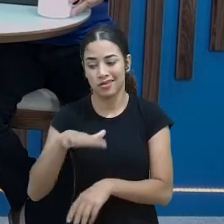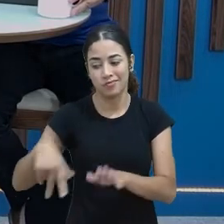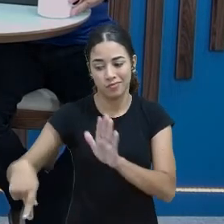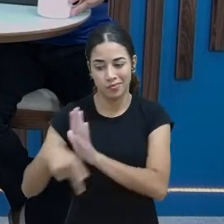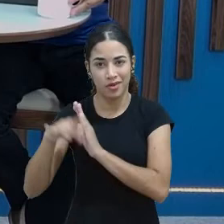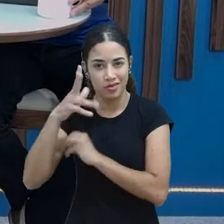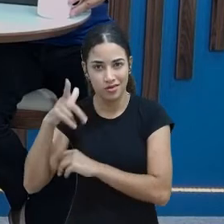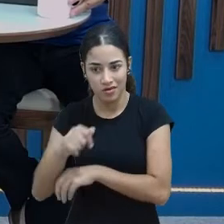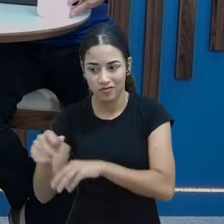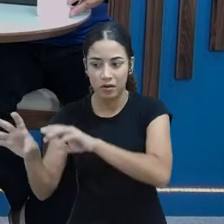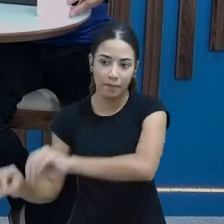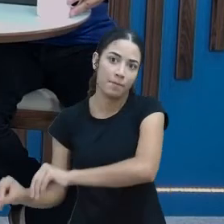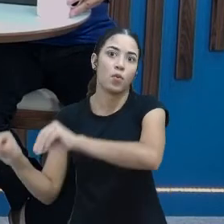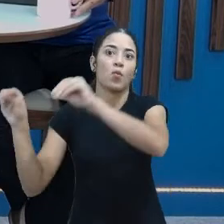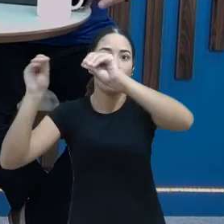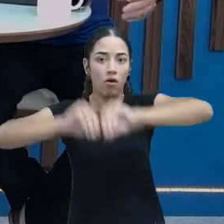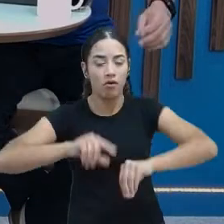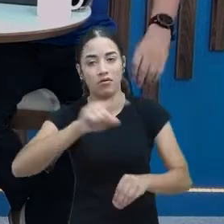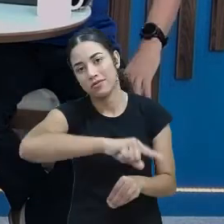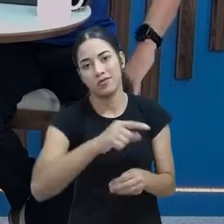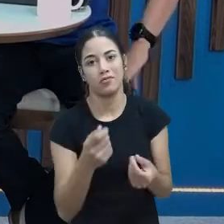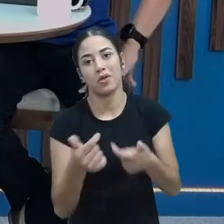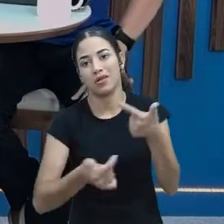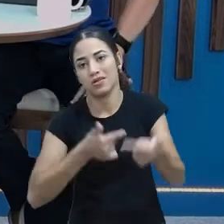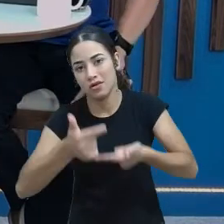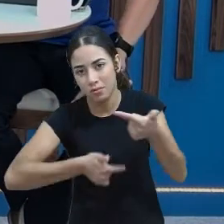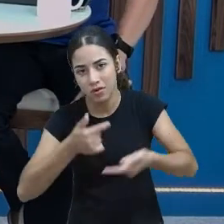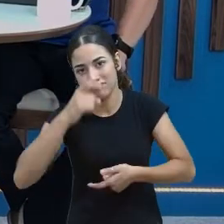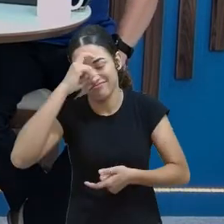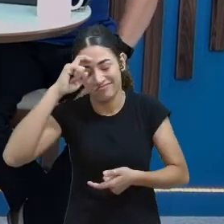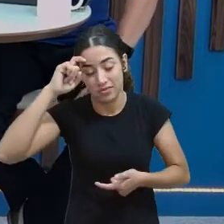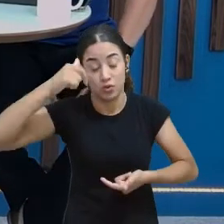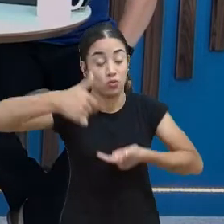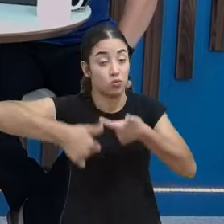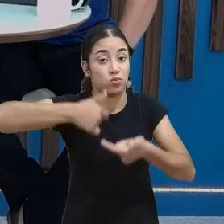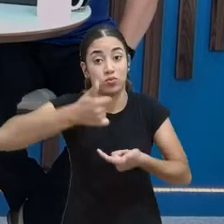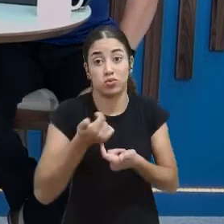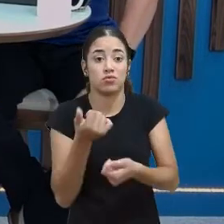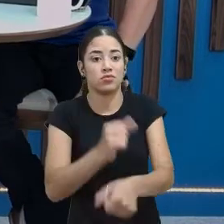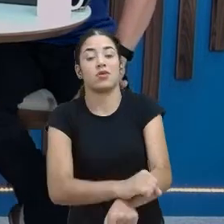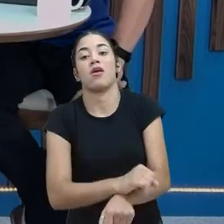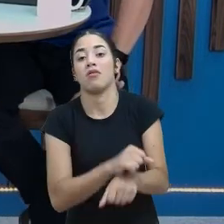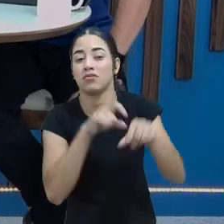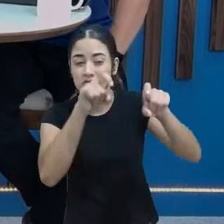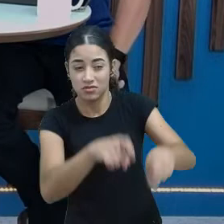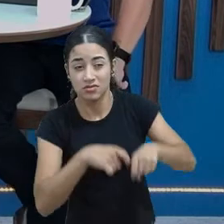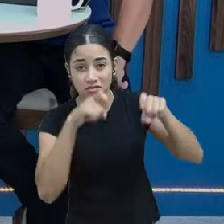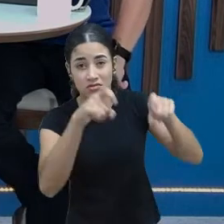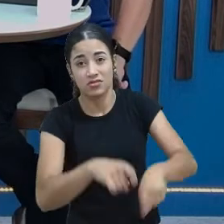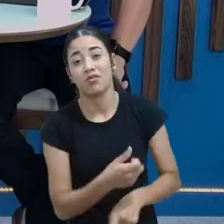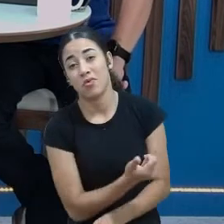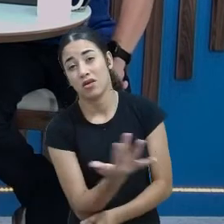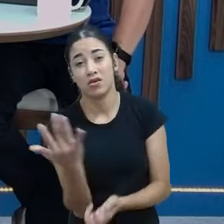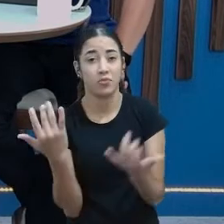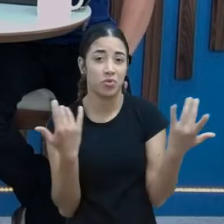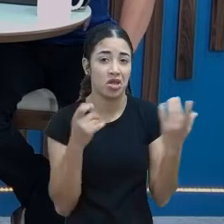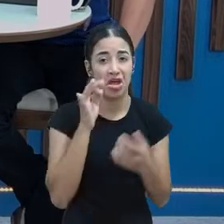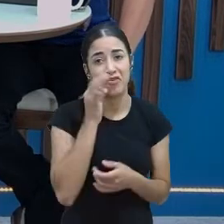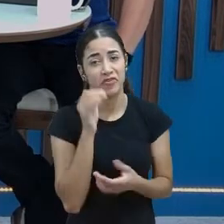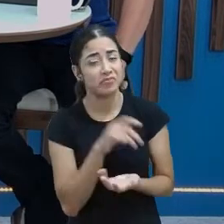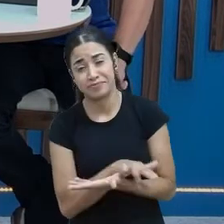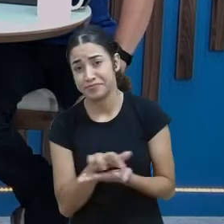na África, né, e trazidas para cá para trabalhar, né, nas lavouras de cana-de-açúcar, de café,